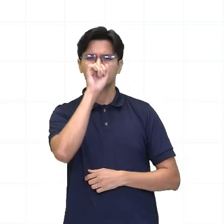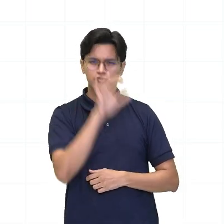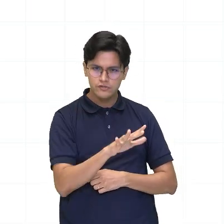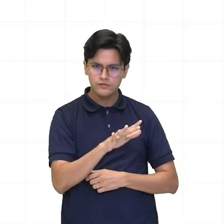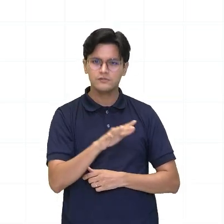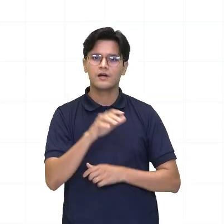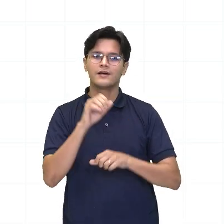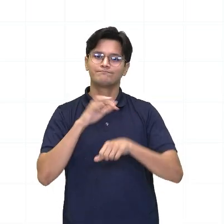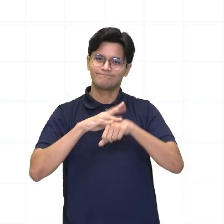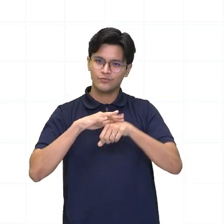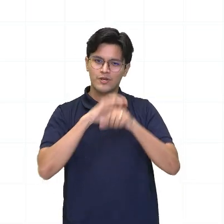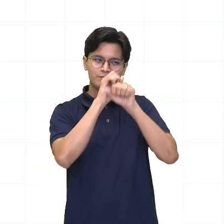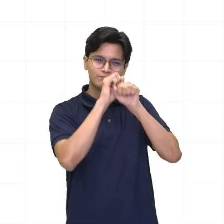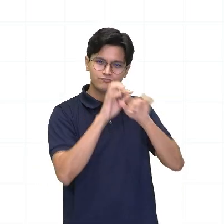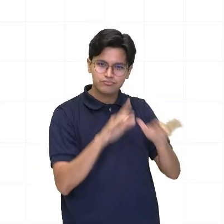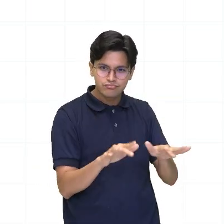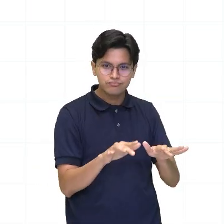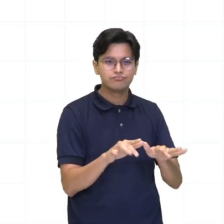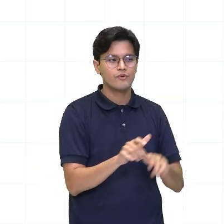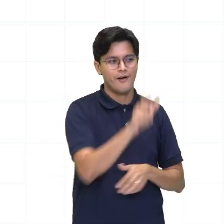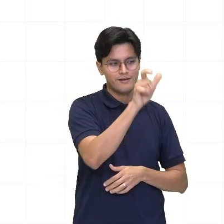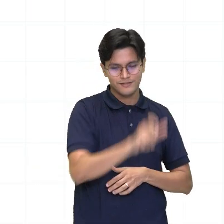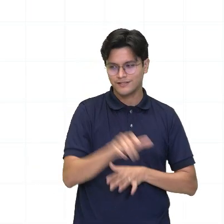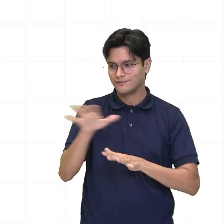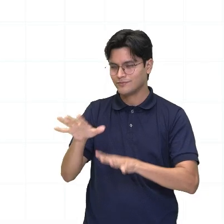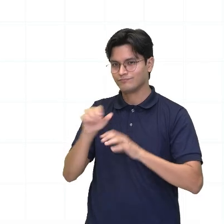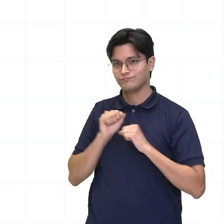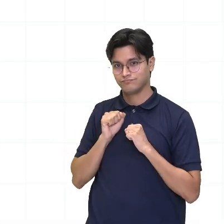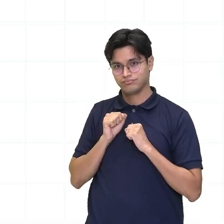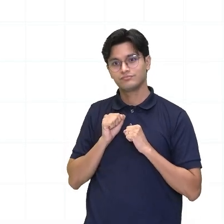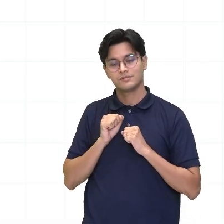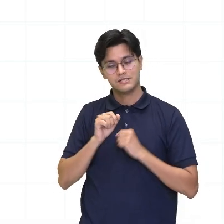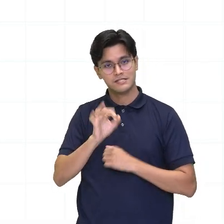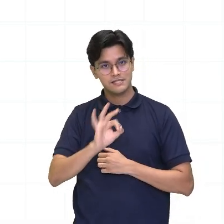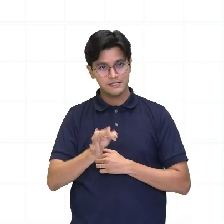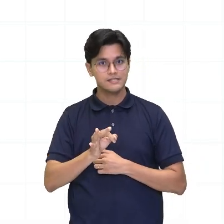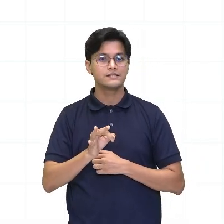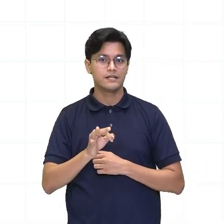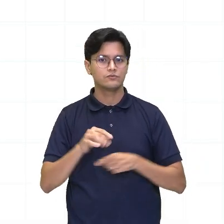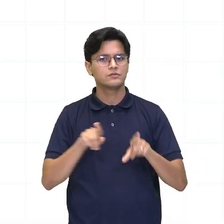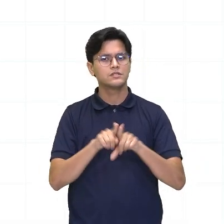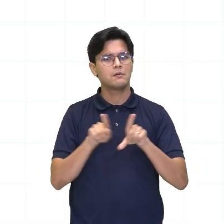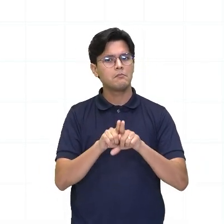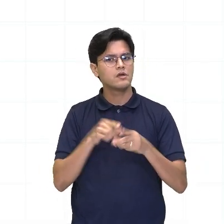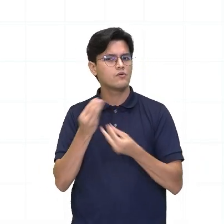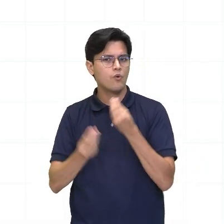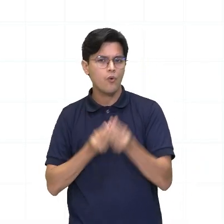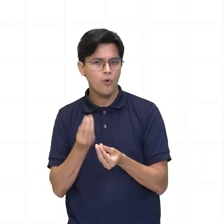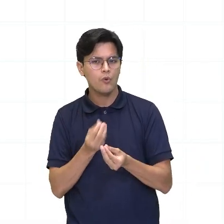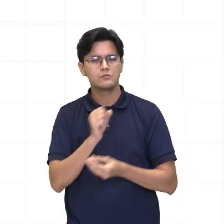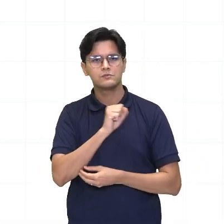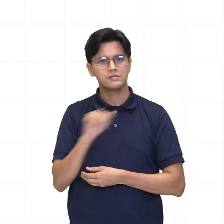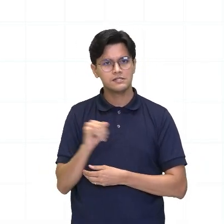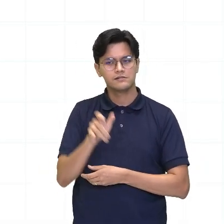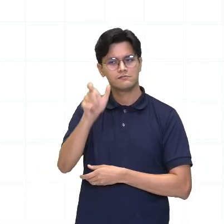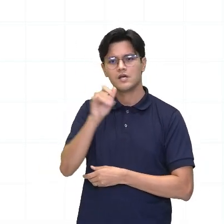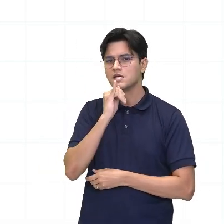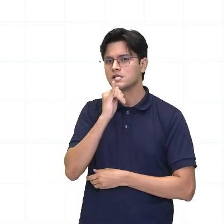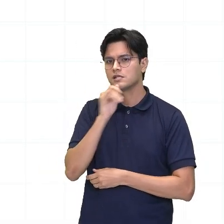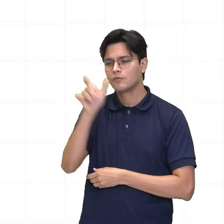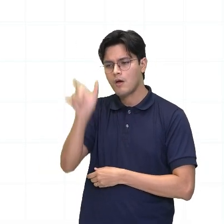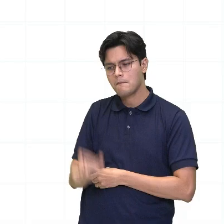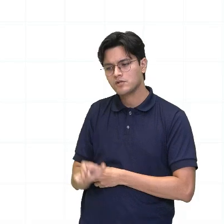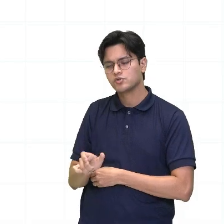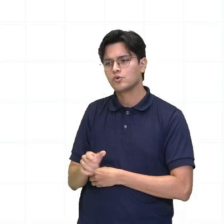via sexual, mas também pode ser transmitido aí por água contaminada, por alimentos contaminados, né? E também